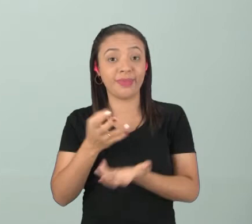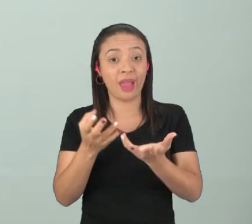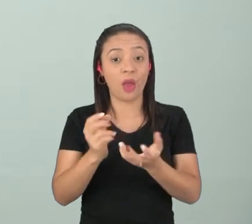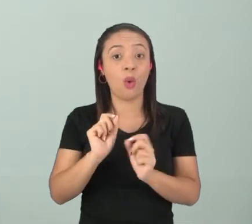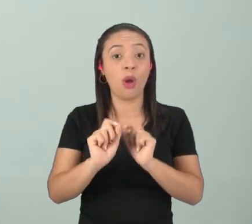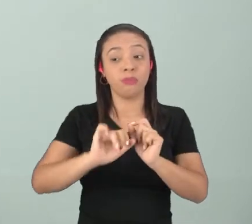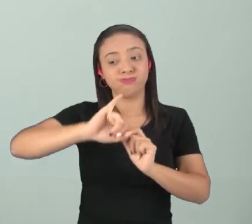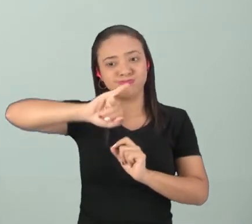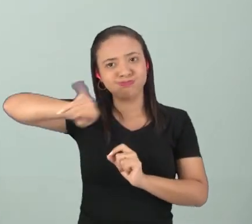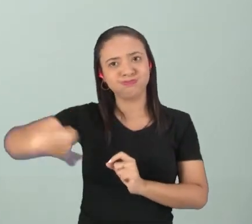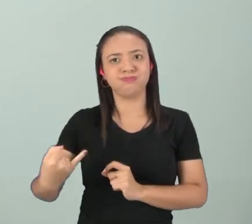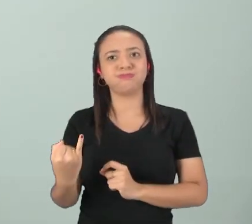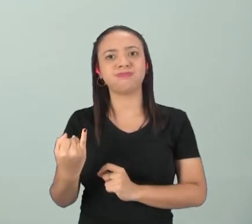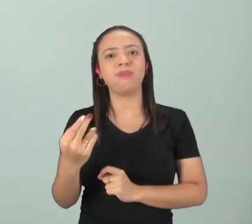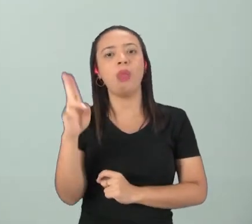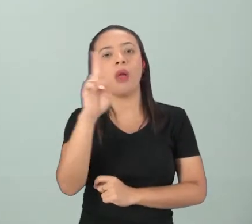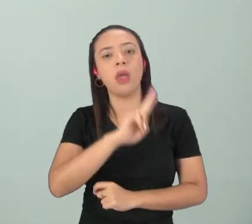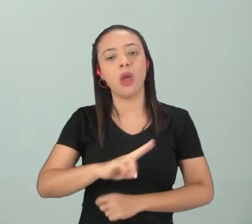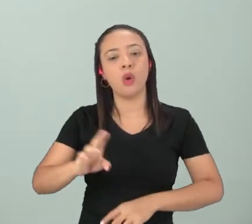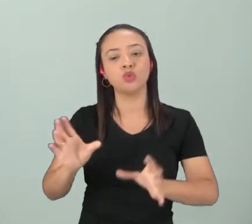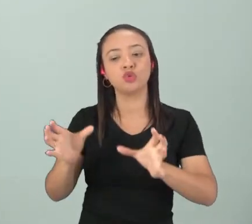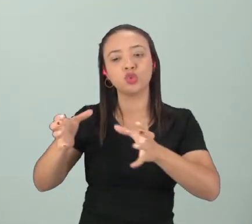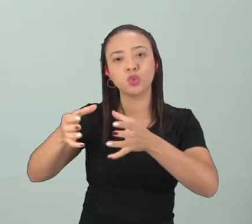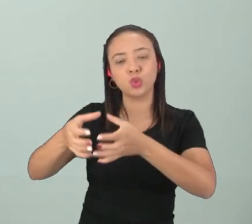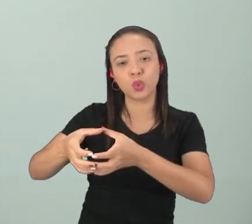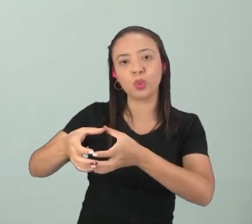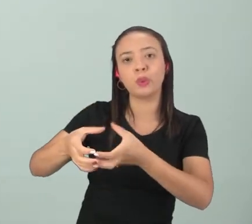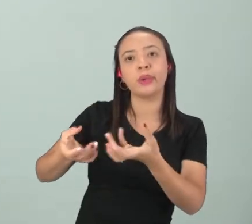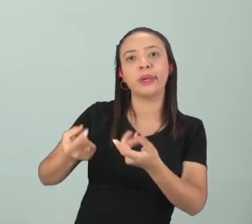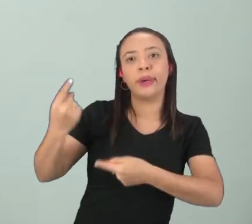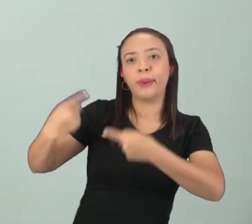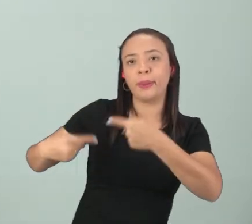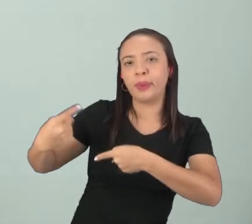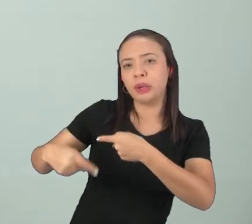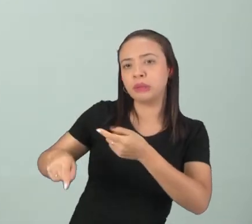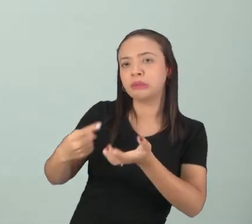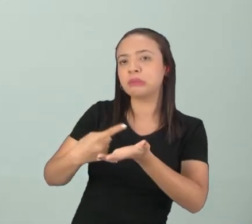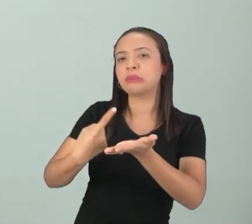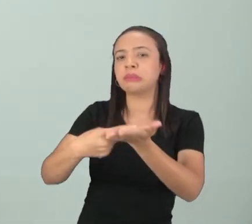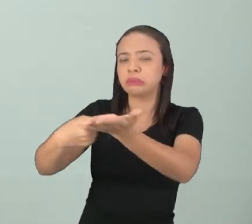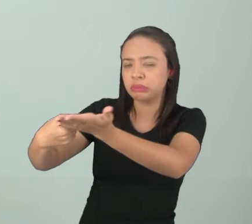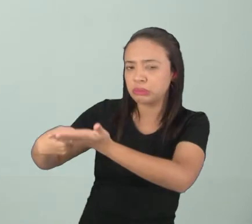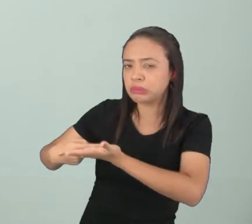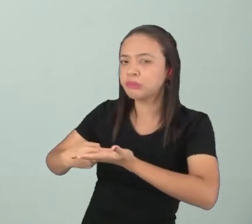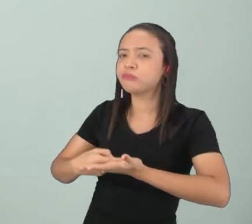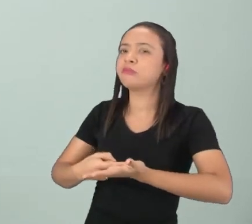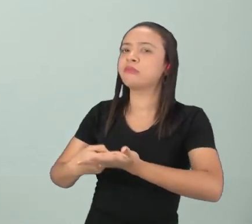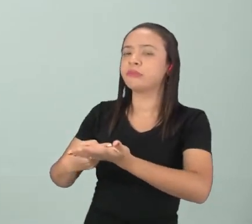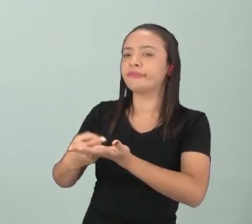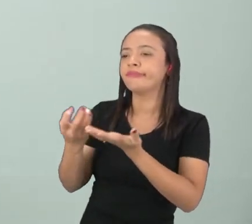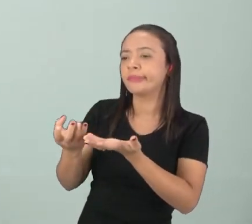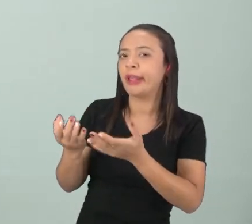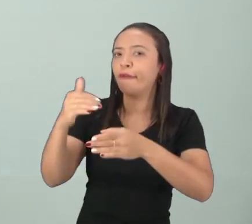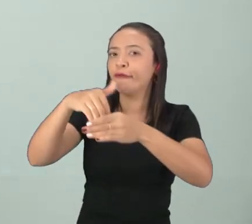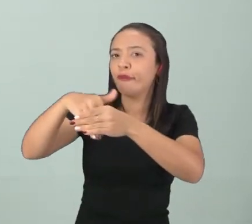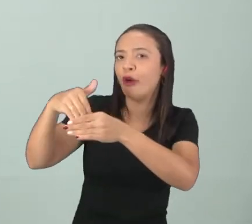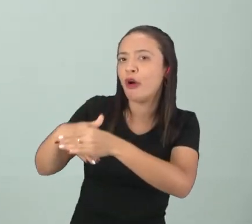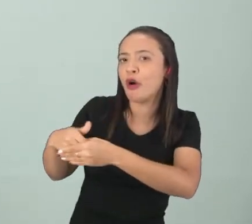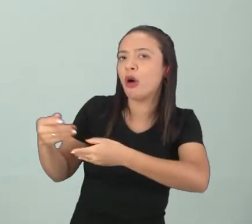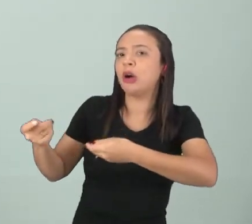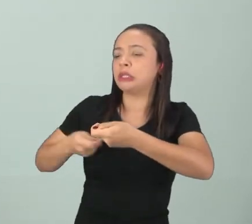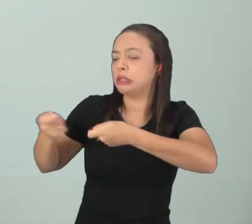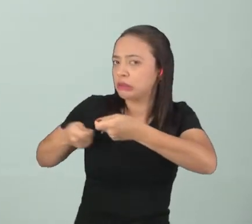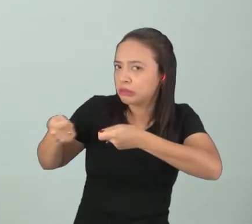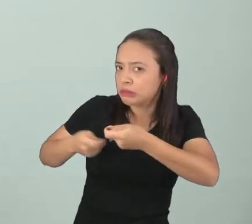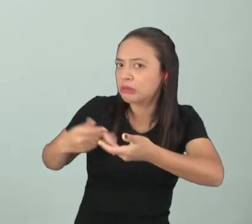aproveitar e às vezes os partidos procuram sim um ajuste com determinada religião, buscando voto. Faz